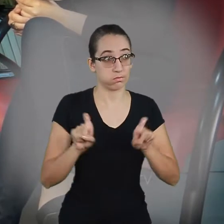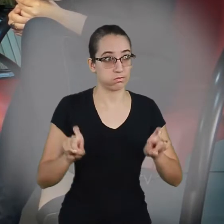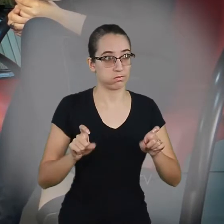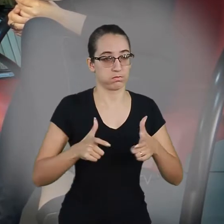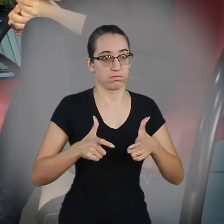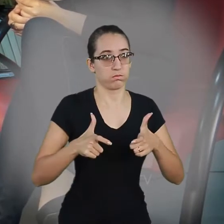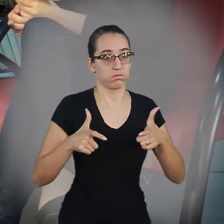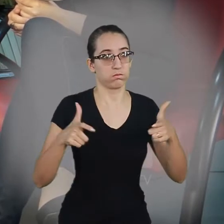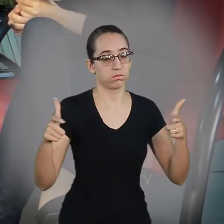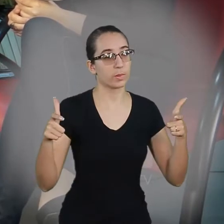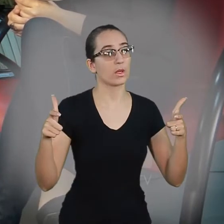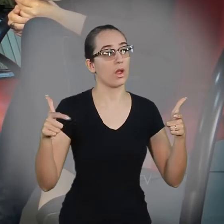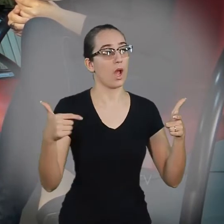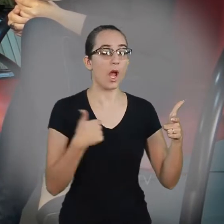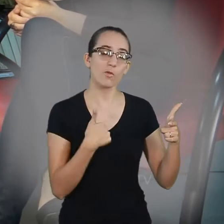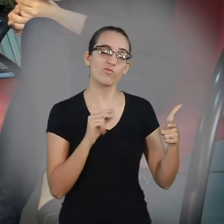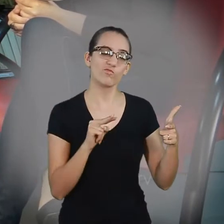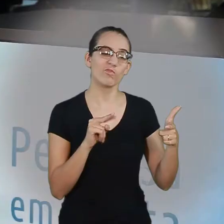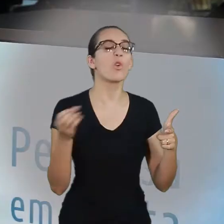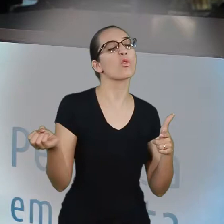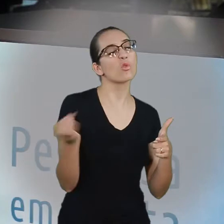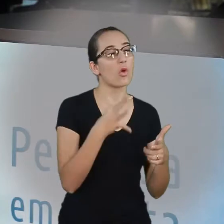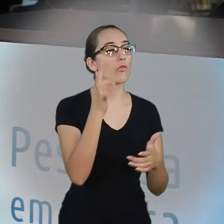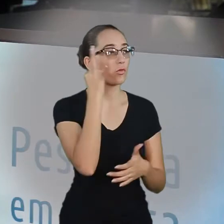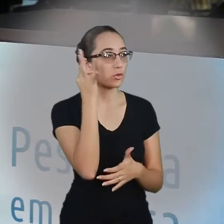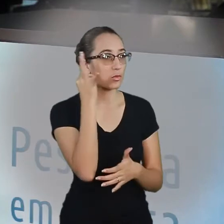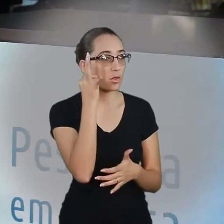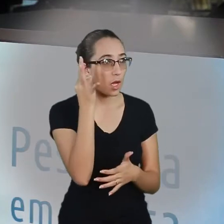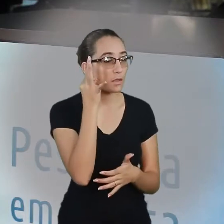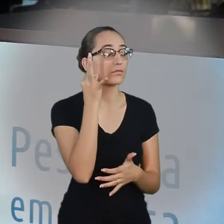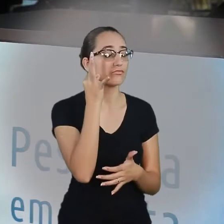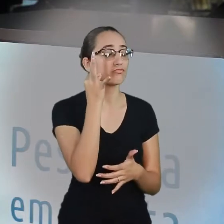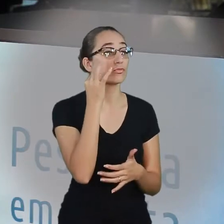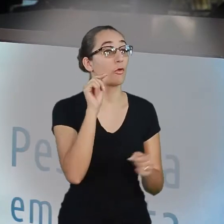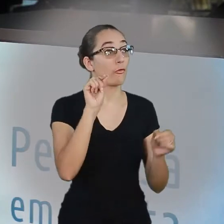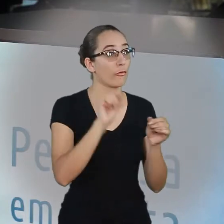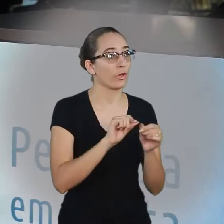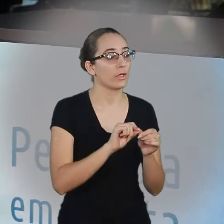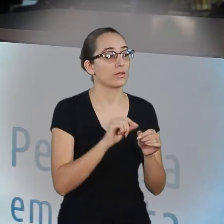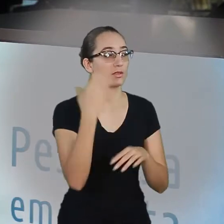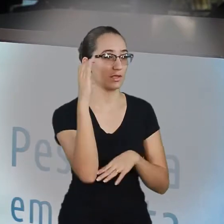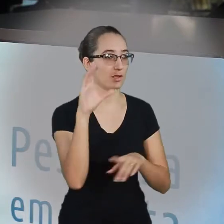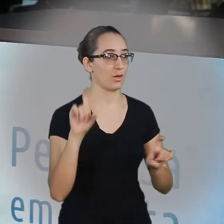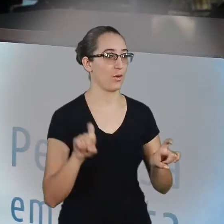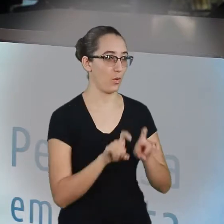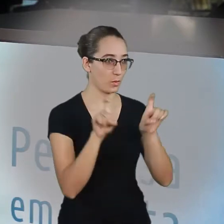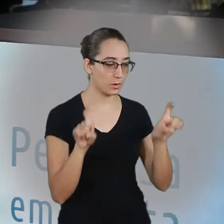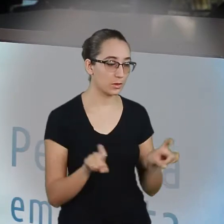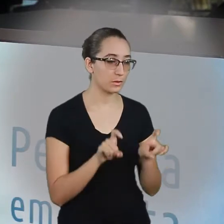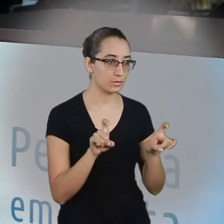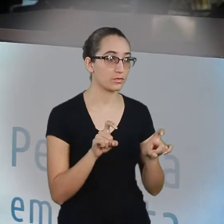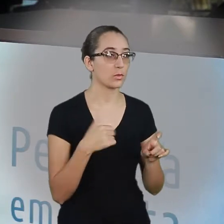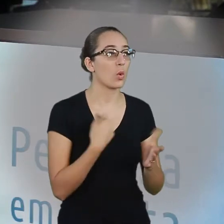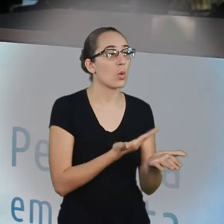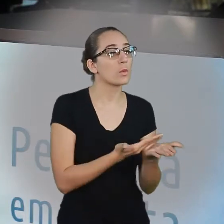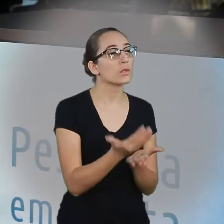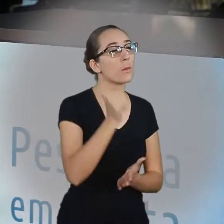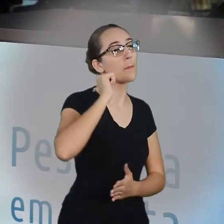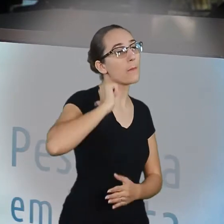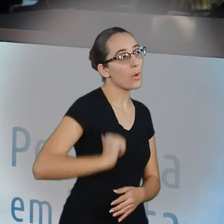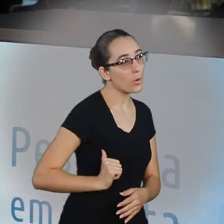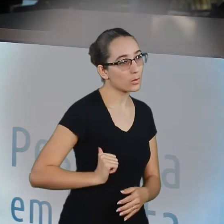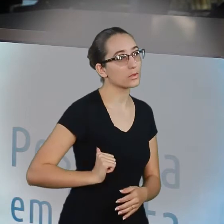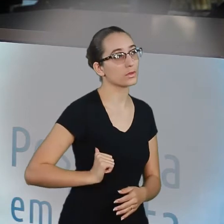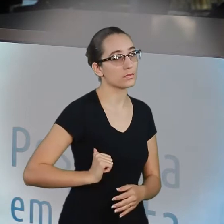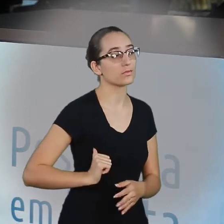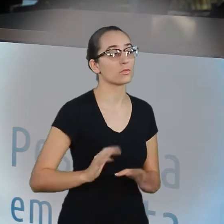grande, então eu fiz um novo vestibular e fiz o curso de Ciência da Computação. Fui bolsista de iniciação científica no grupo do